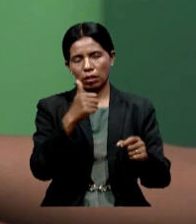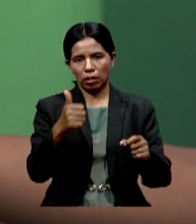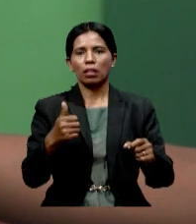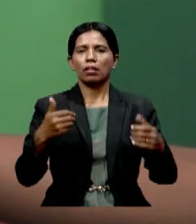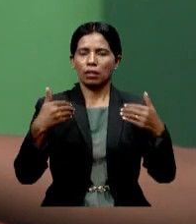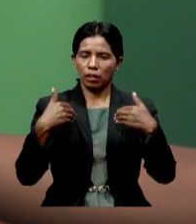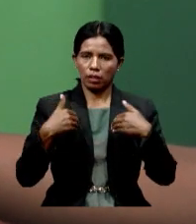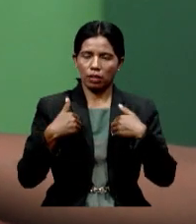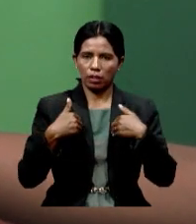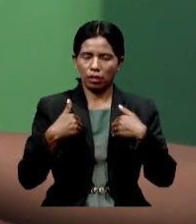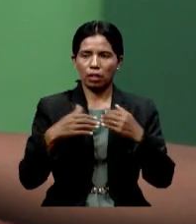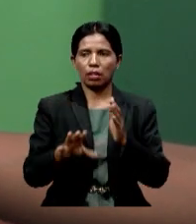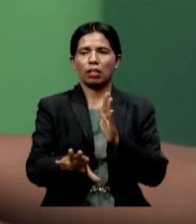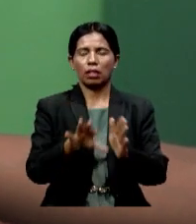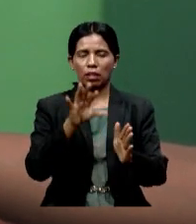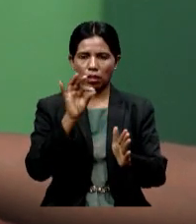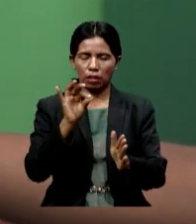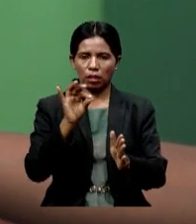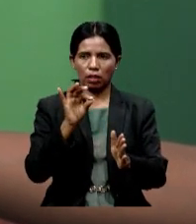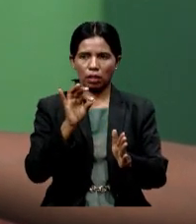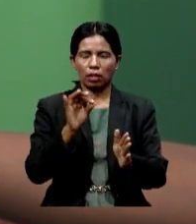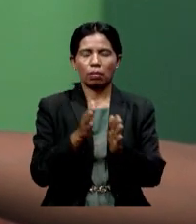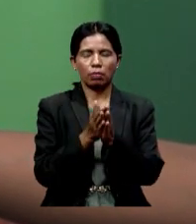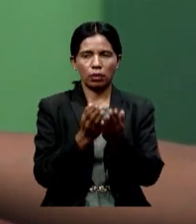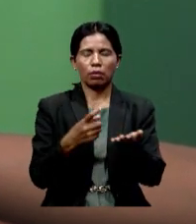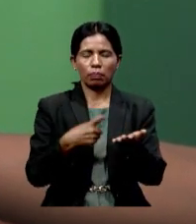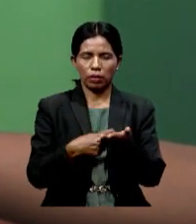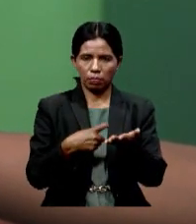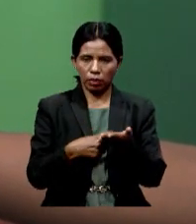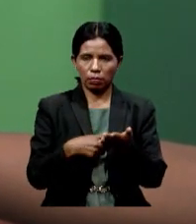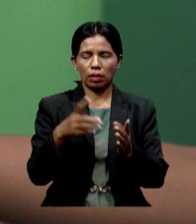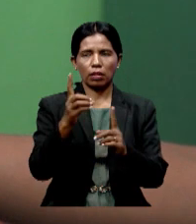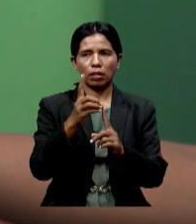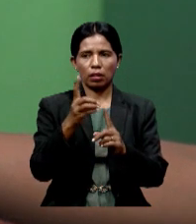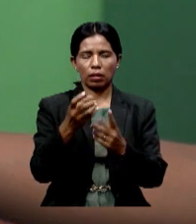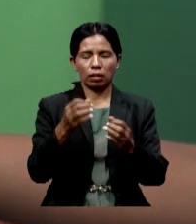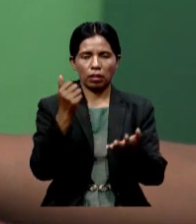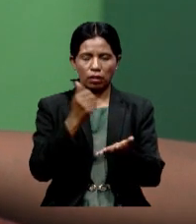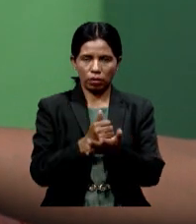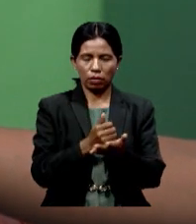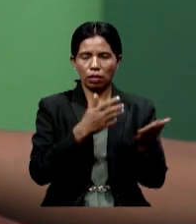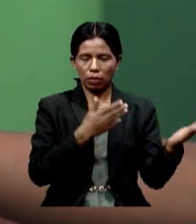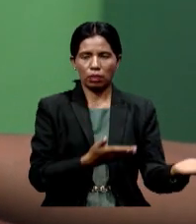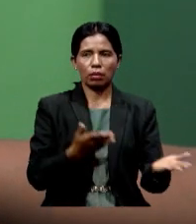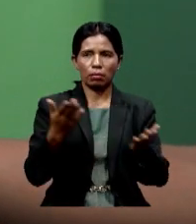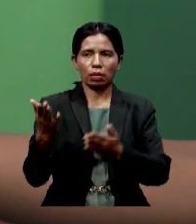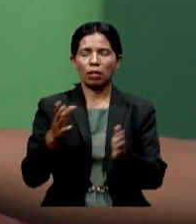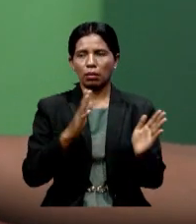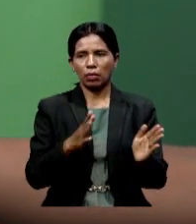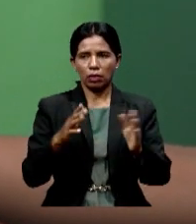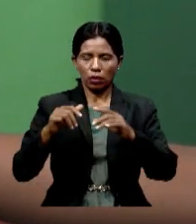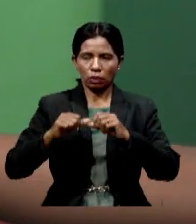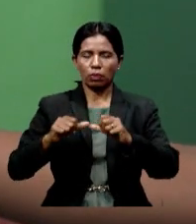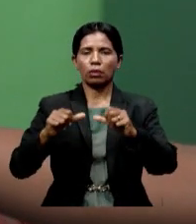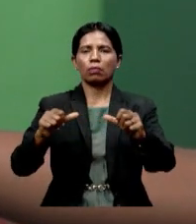ona hetanona pasaporte lebe maka hetana stempel lori mai para tuvela prosesa kontinuasaun